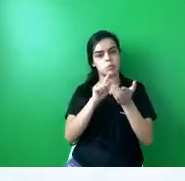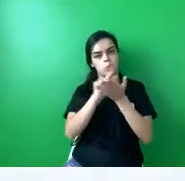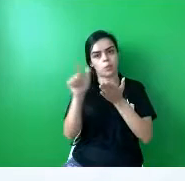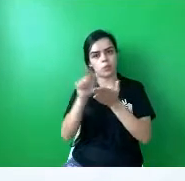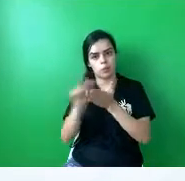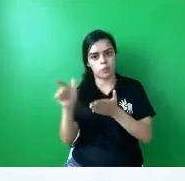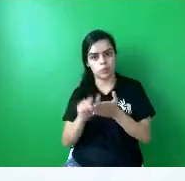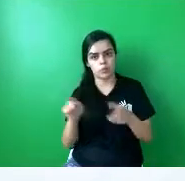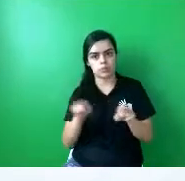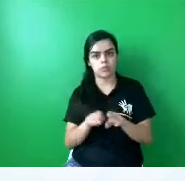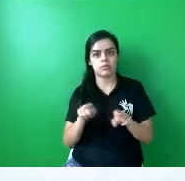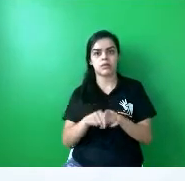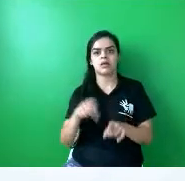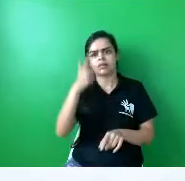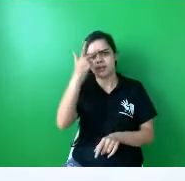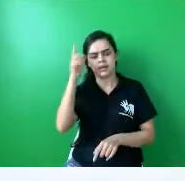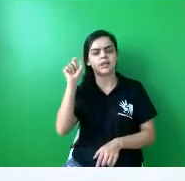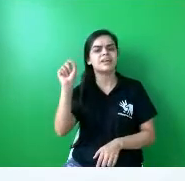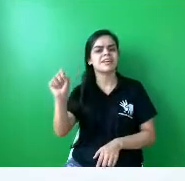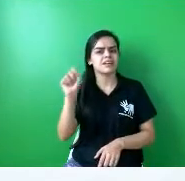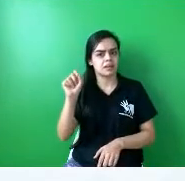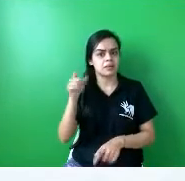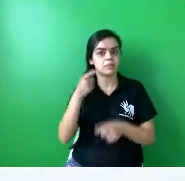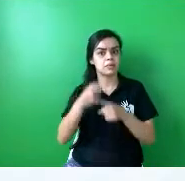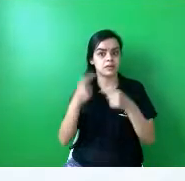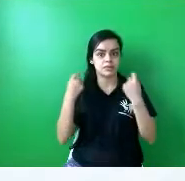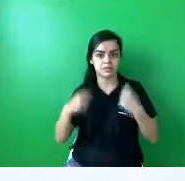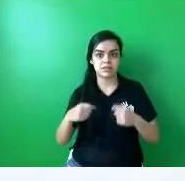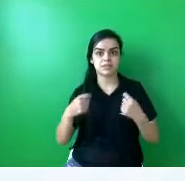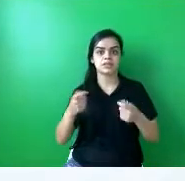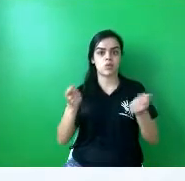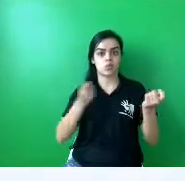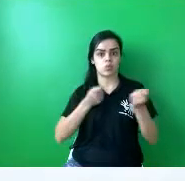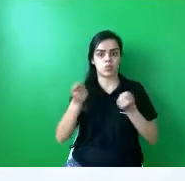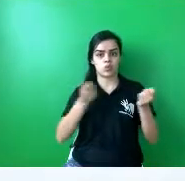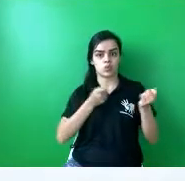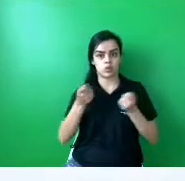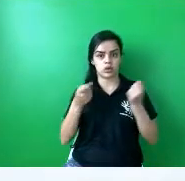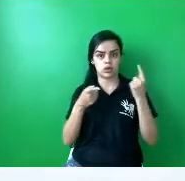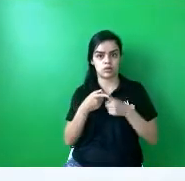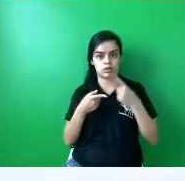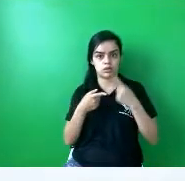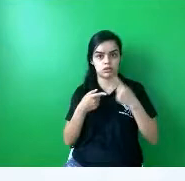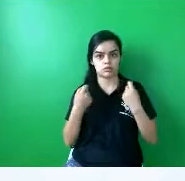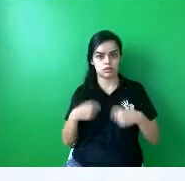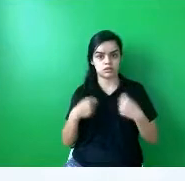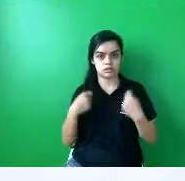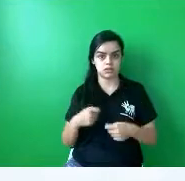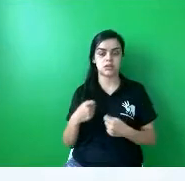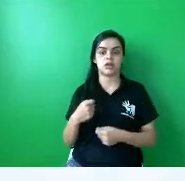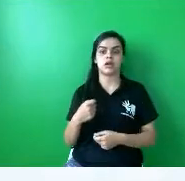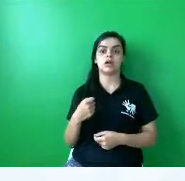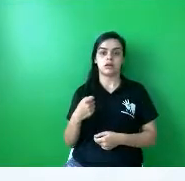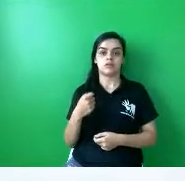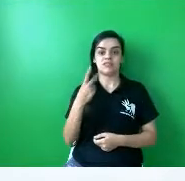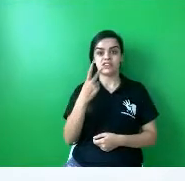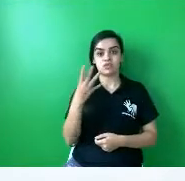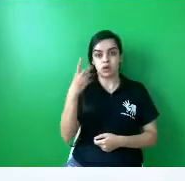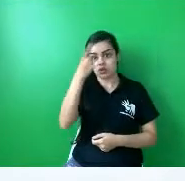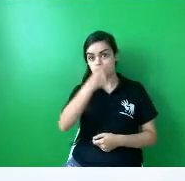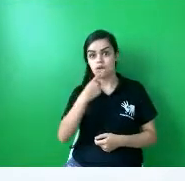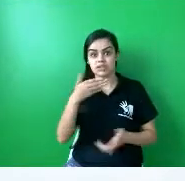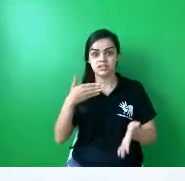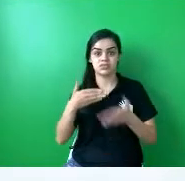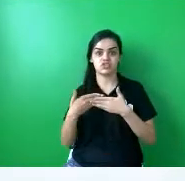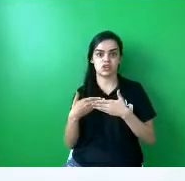sanitização e por quem foi feito. Porque tem que ter esse controle ali, porque ele tem que ficar, no mínimo, 24 horas fechado depois